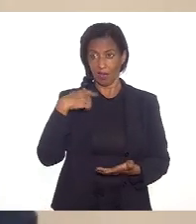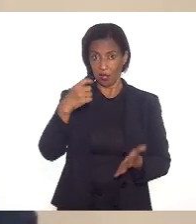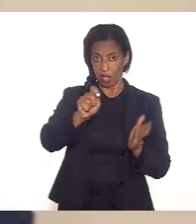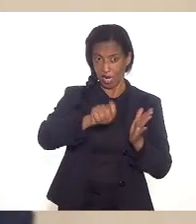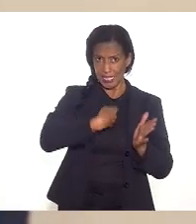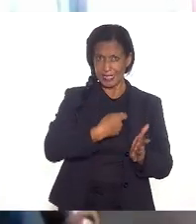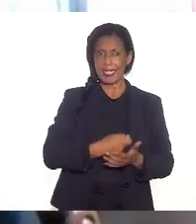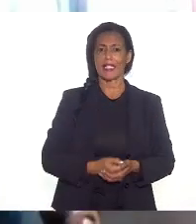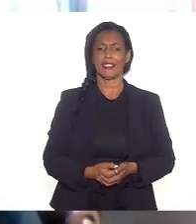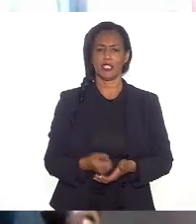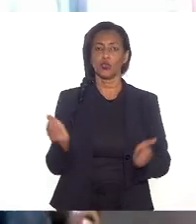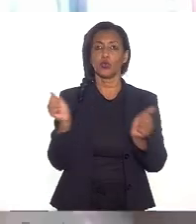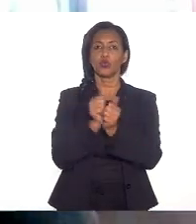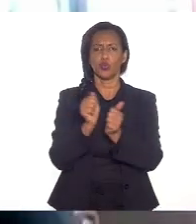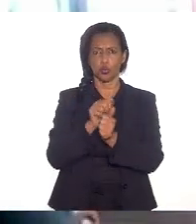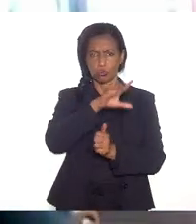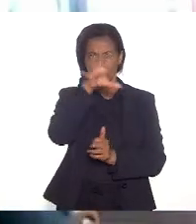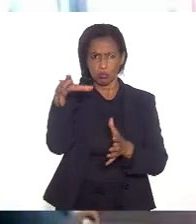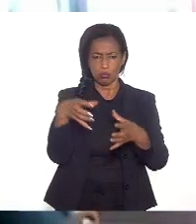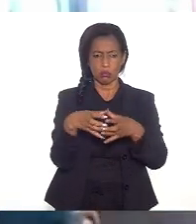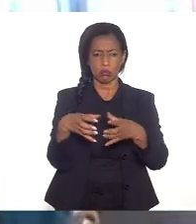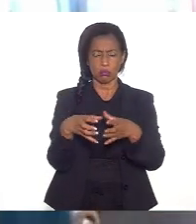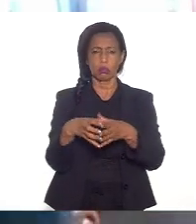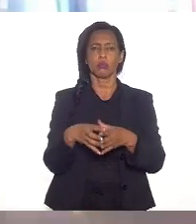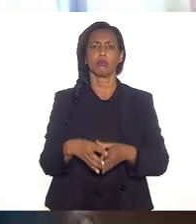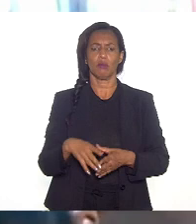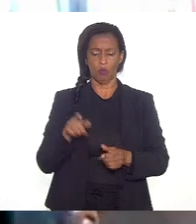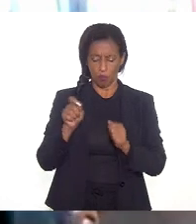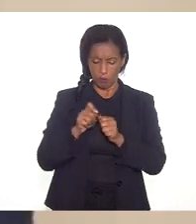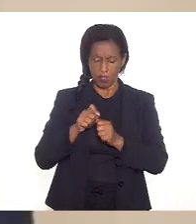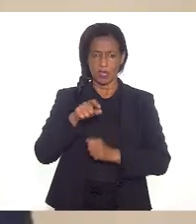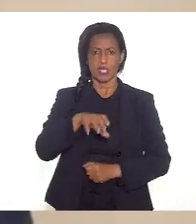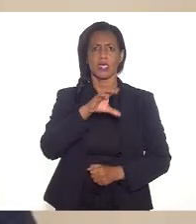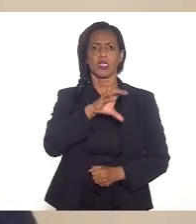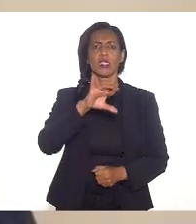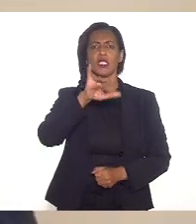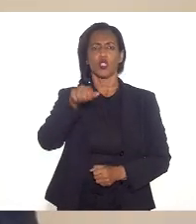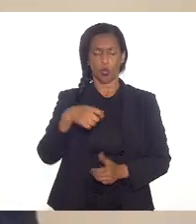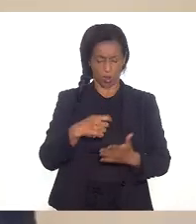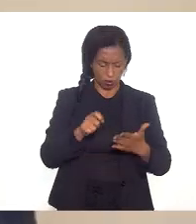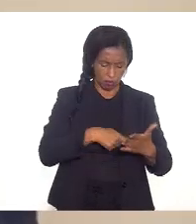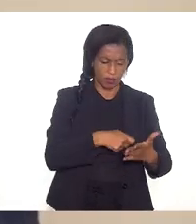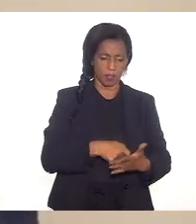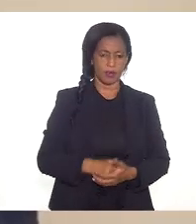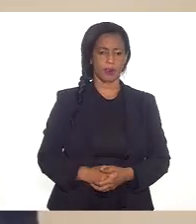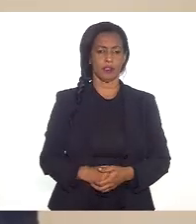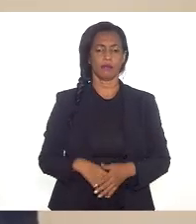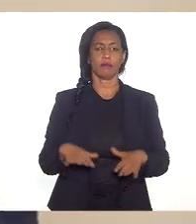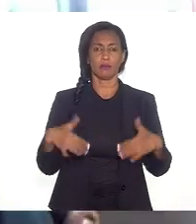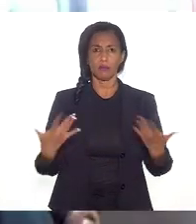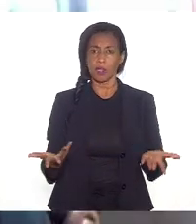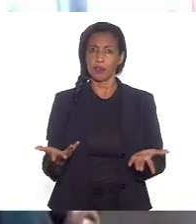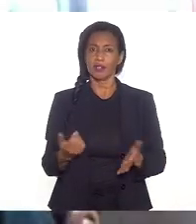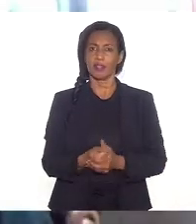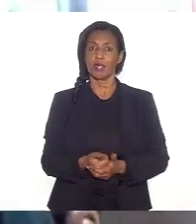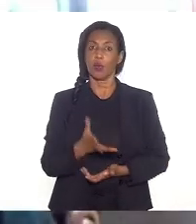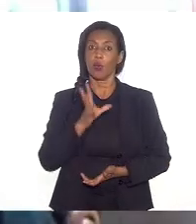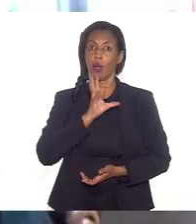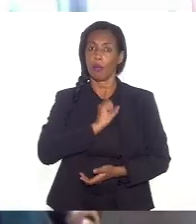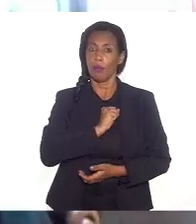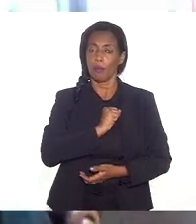essa moção junto com vocês. Fizemos aqui na CCJ, por favor. E todos assinamos. Então, é isso, pessoal. O